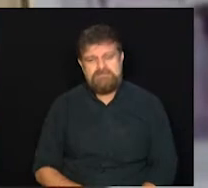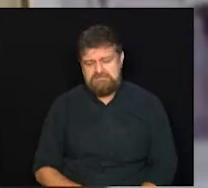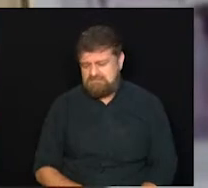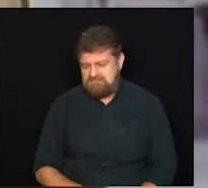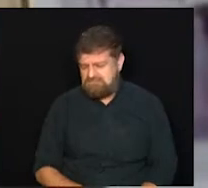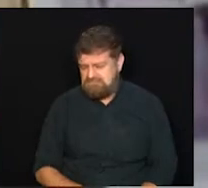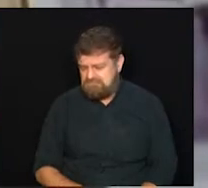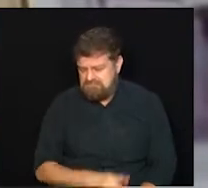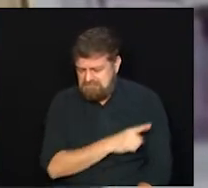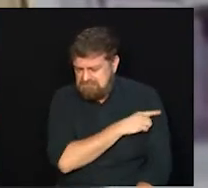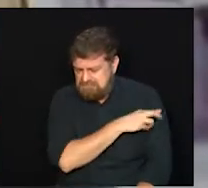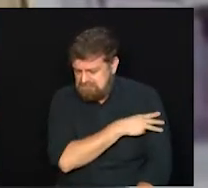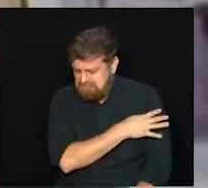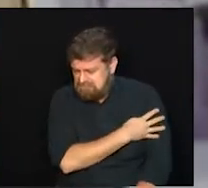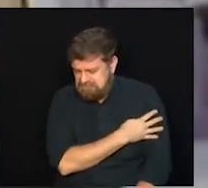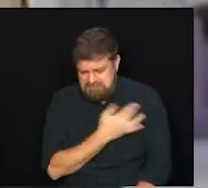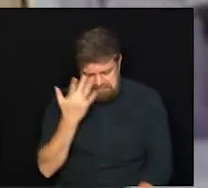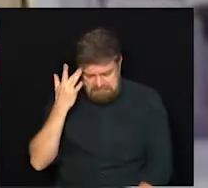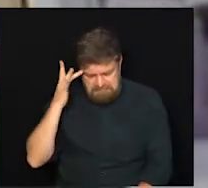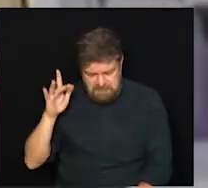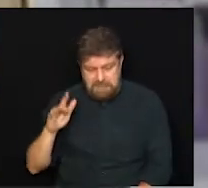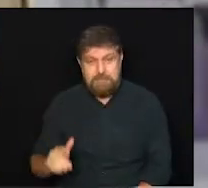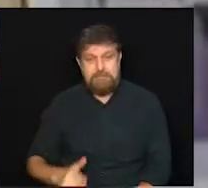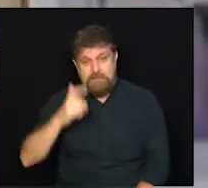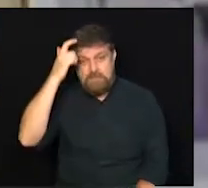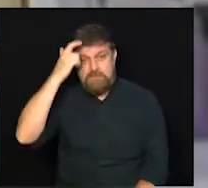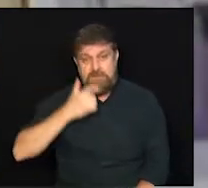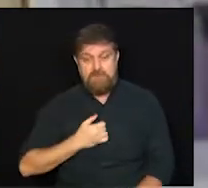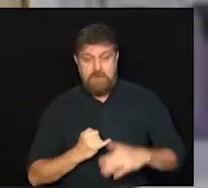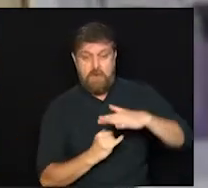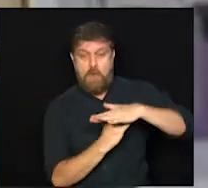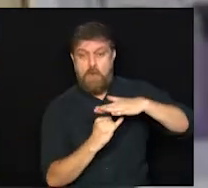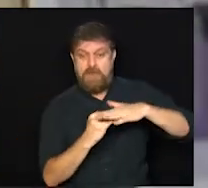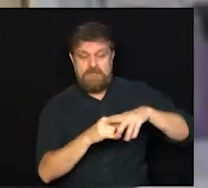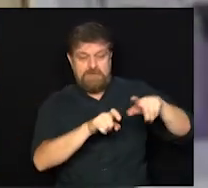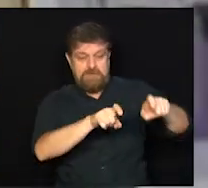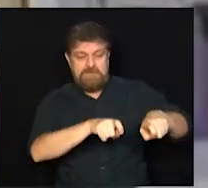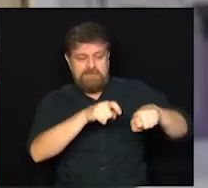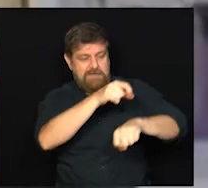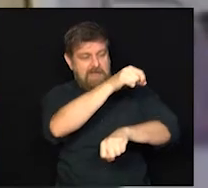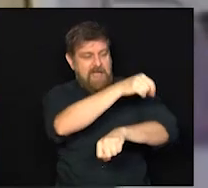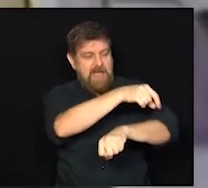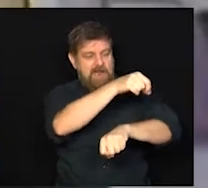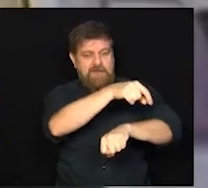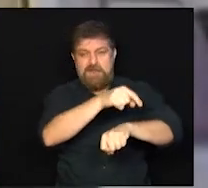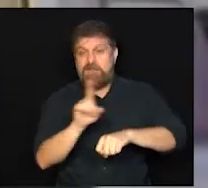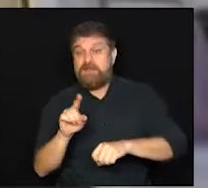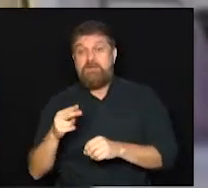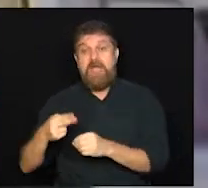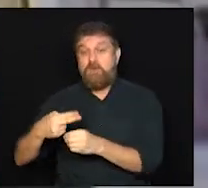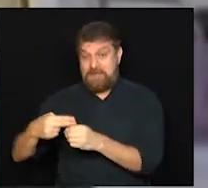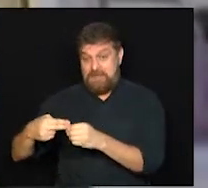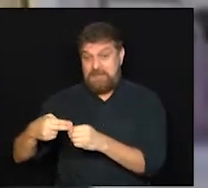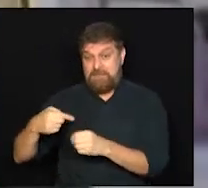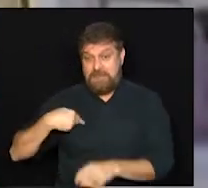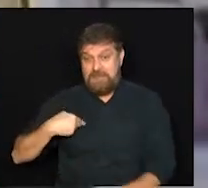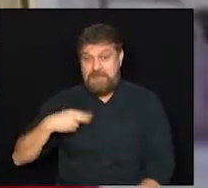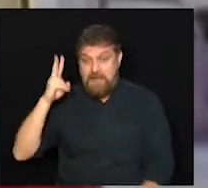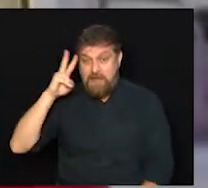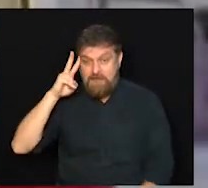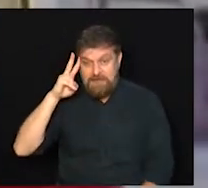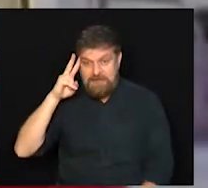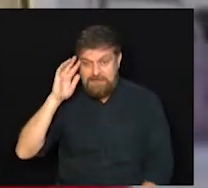primário, não sei, acho que era no ginásio. Eu fui ao Instituto Agronômico, eu estava falando da Unicamp, eu falei assim, não é só a Unicamp, eu lembro que eu fui ao Instituto Agronômico